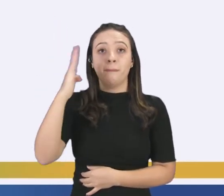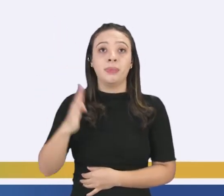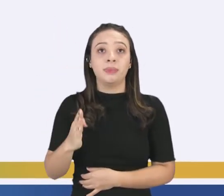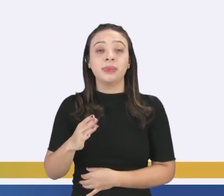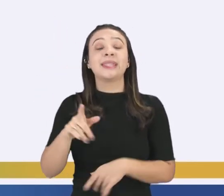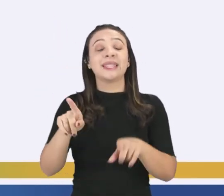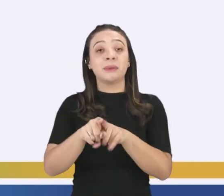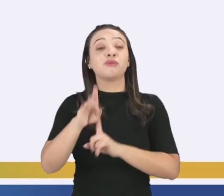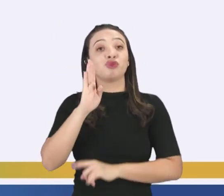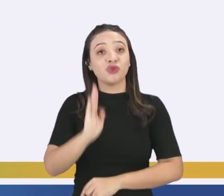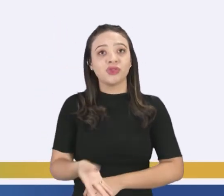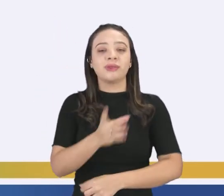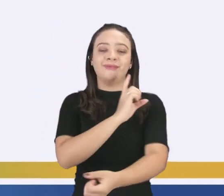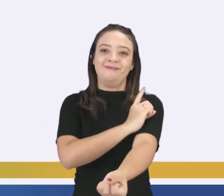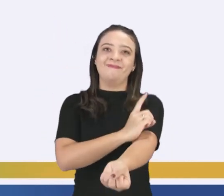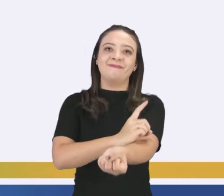milhão.